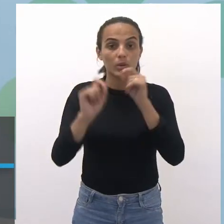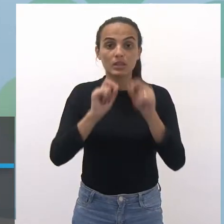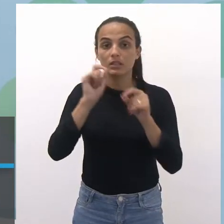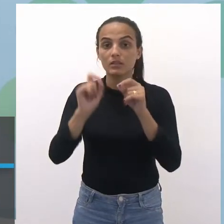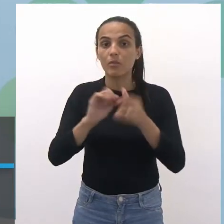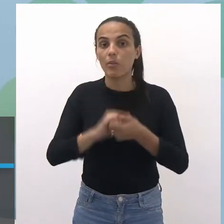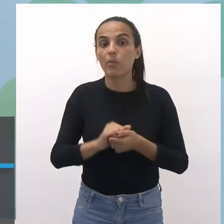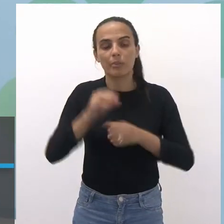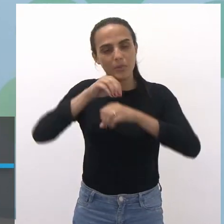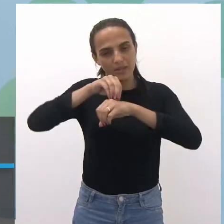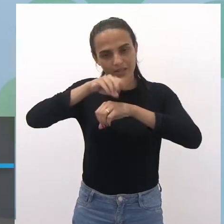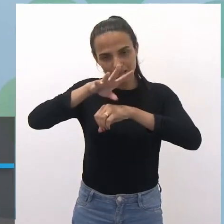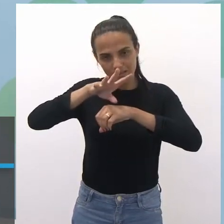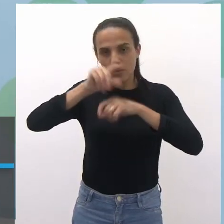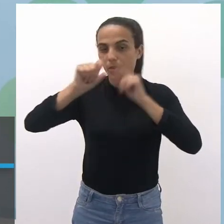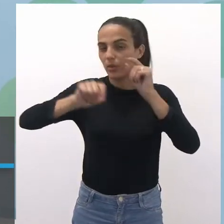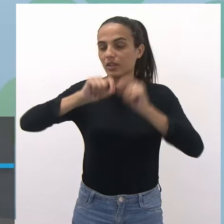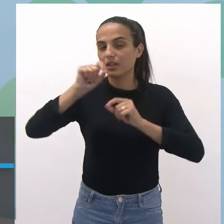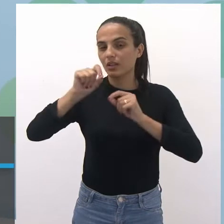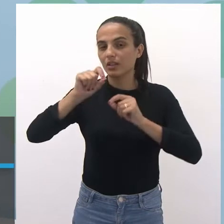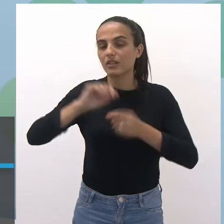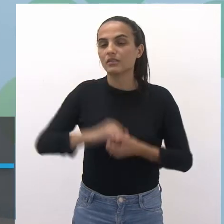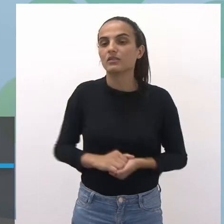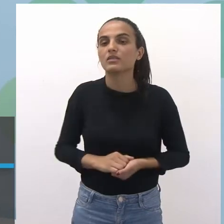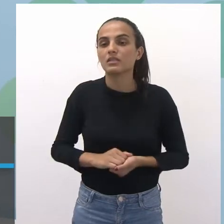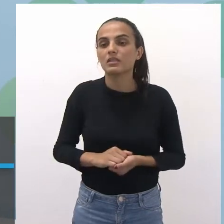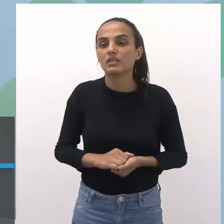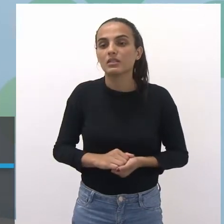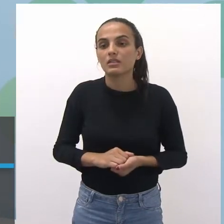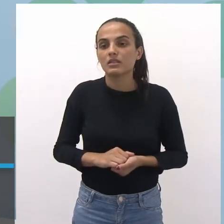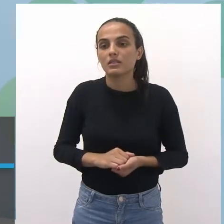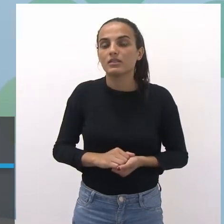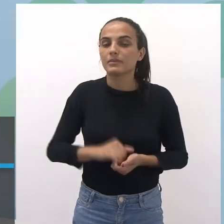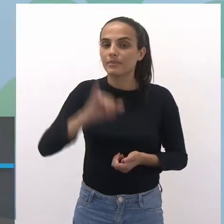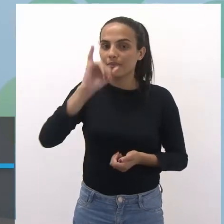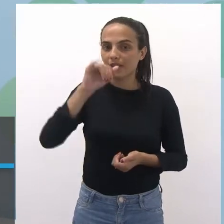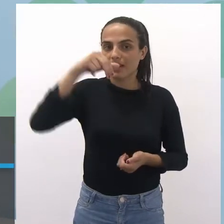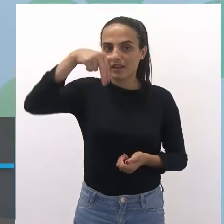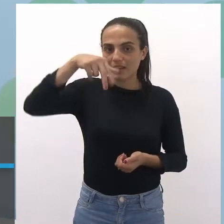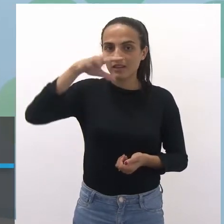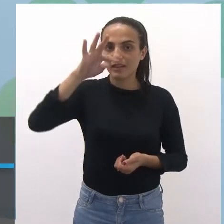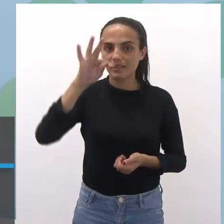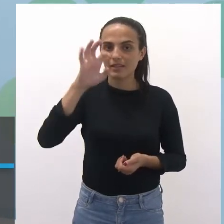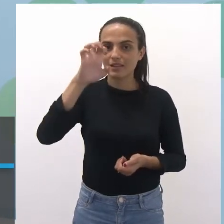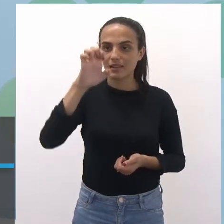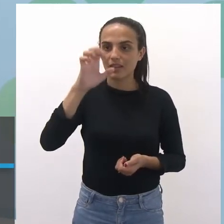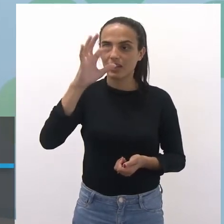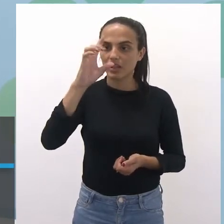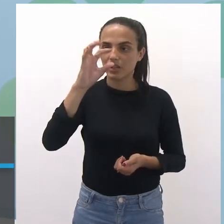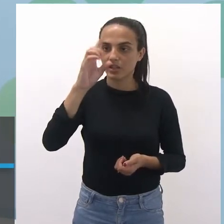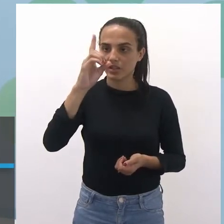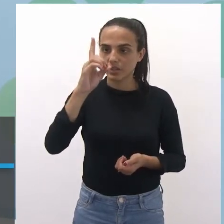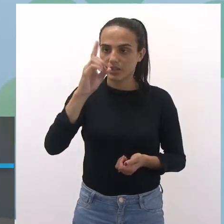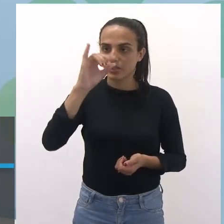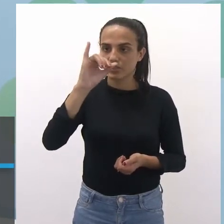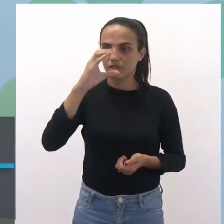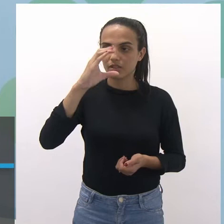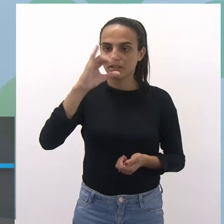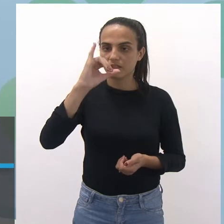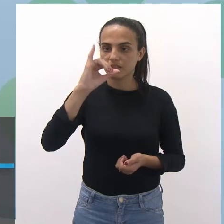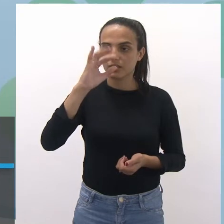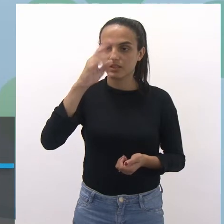gente indica a maneira interdisciplinar. A interdisciplinaridade tem que ser